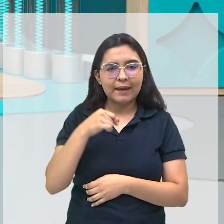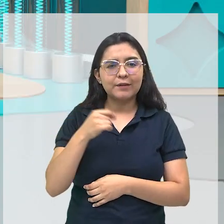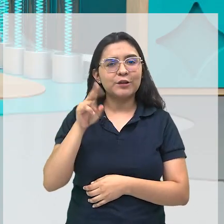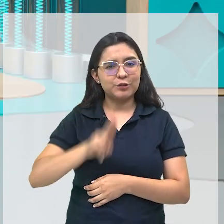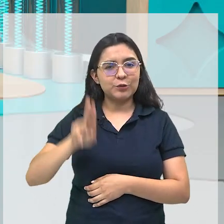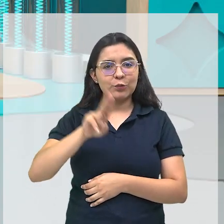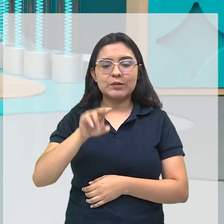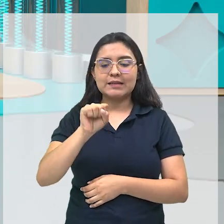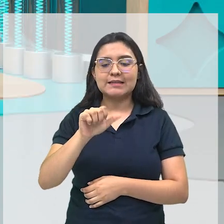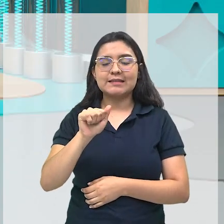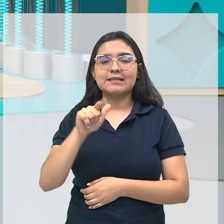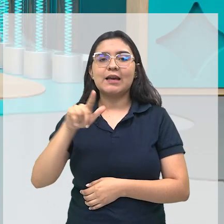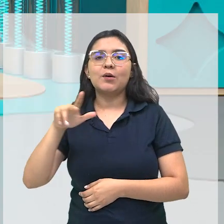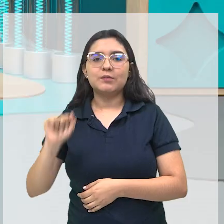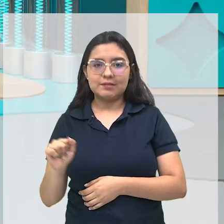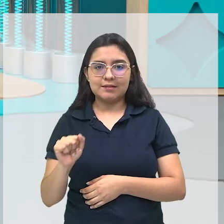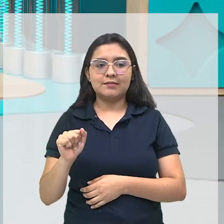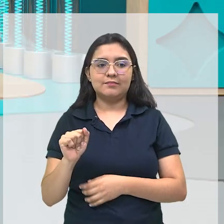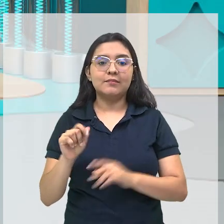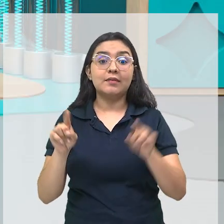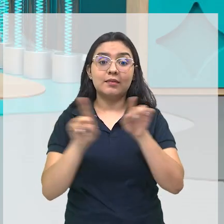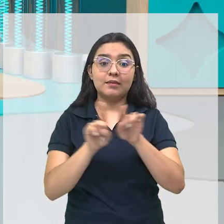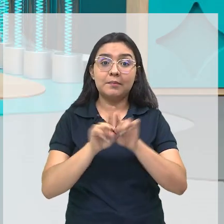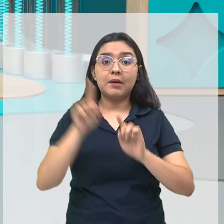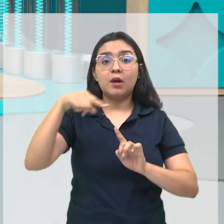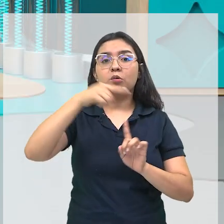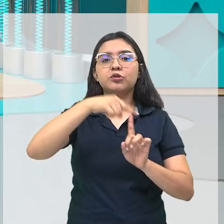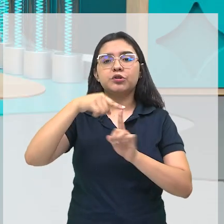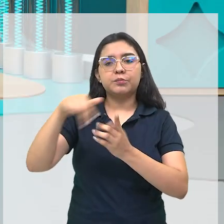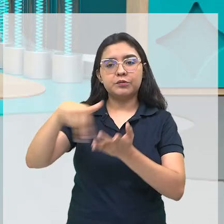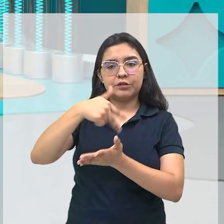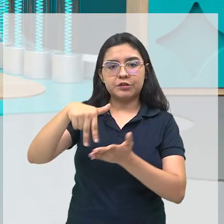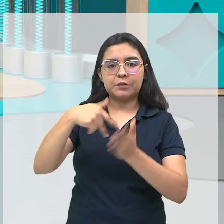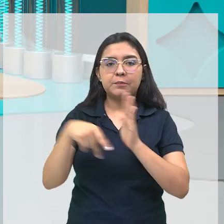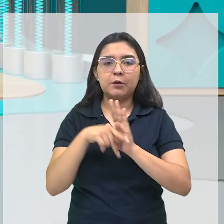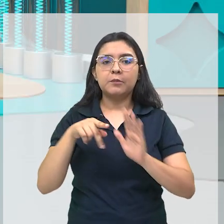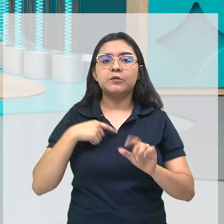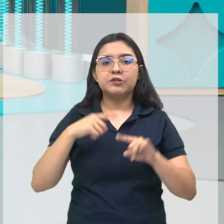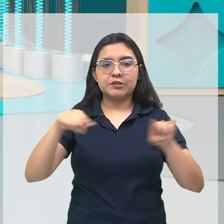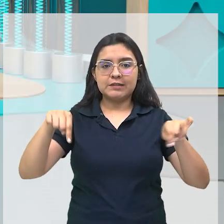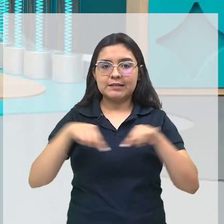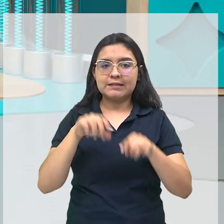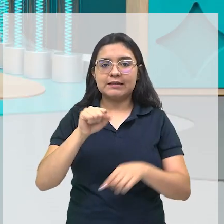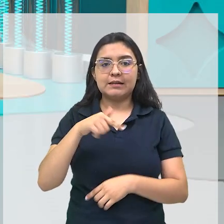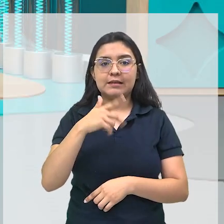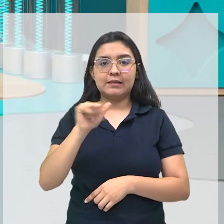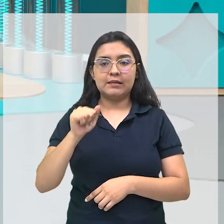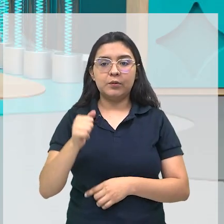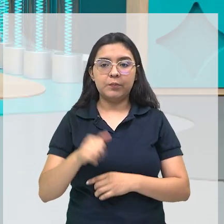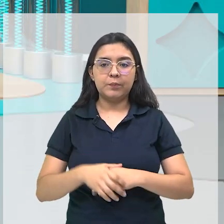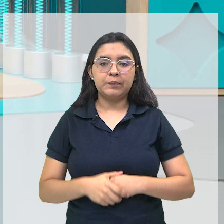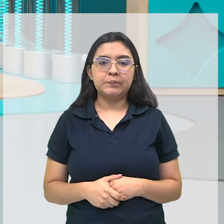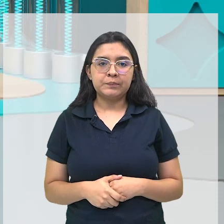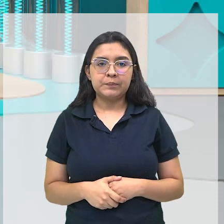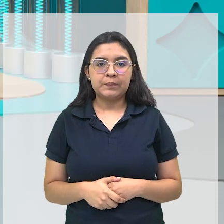gente usa muito na cozinha. Ela é também um estilo de dança de salão. Isso mesmo. Nós vamos falar sobre